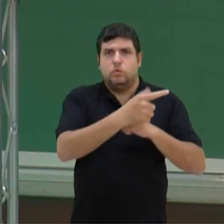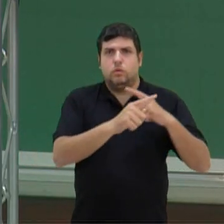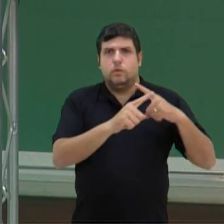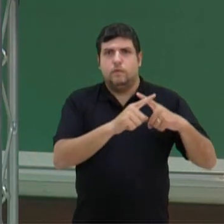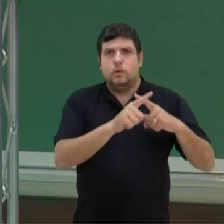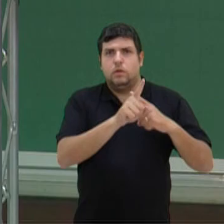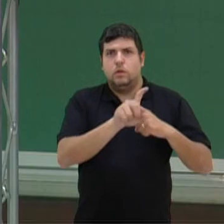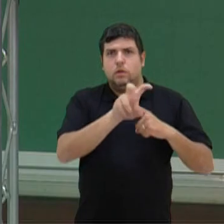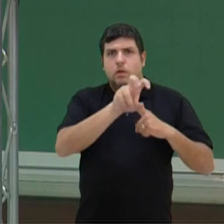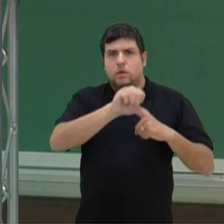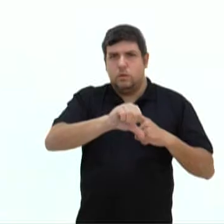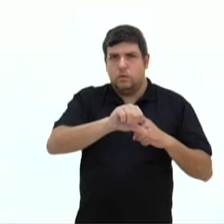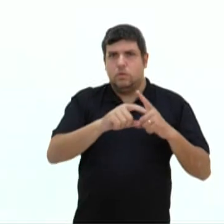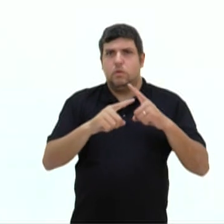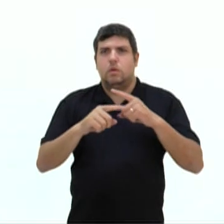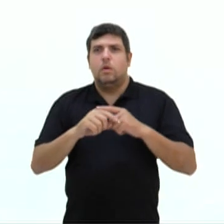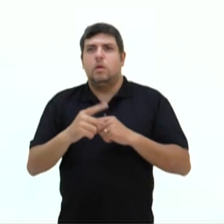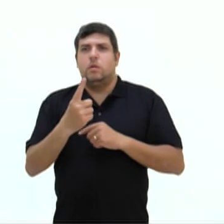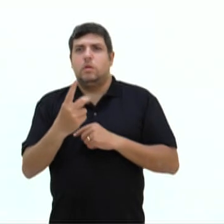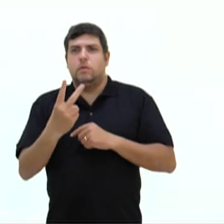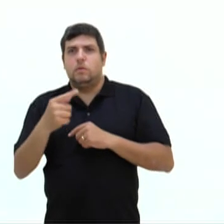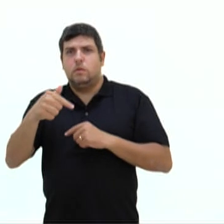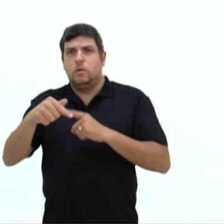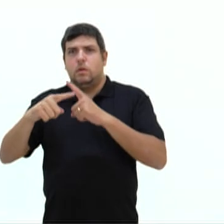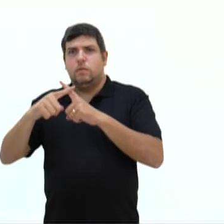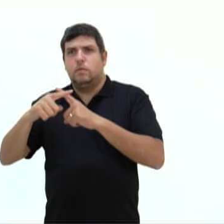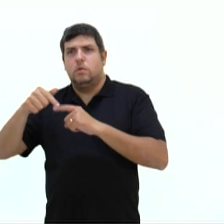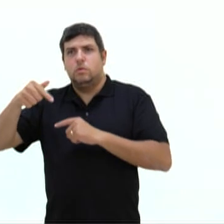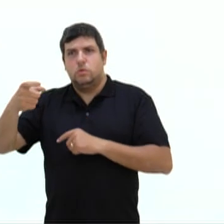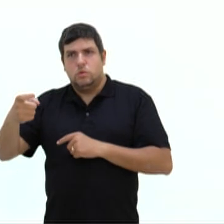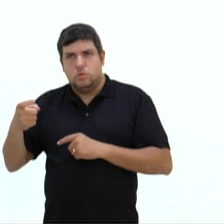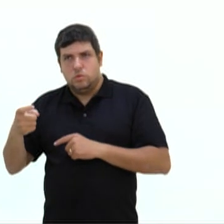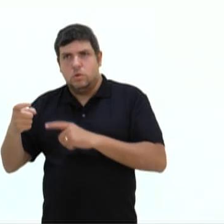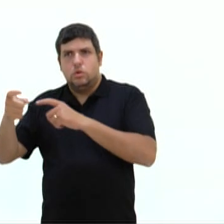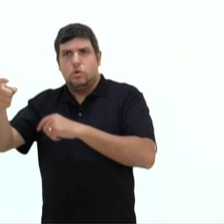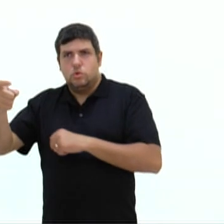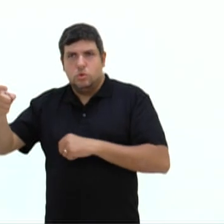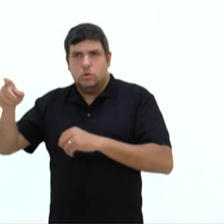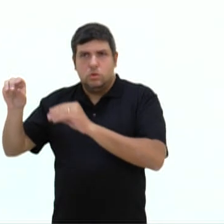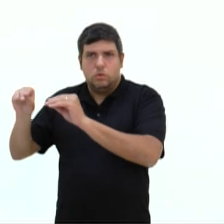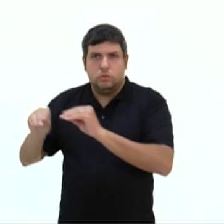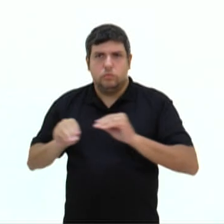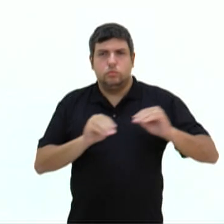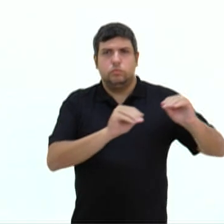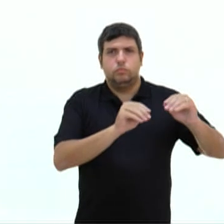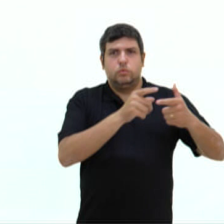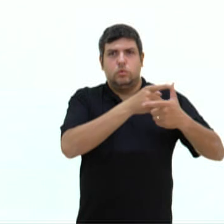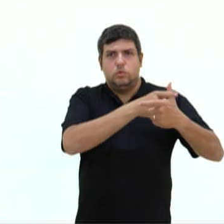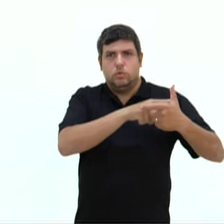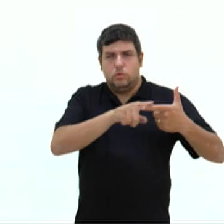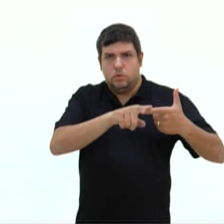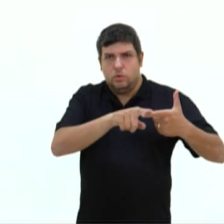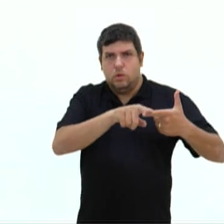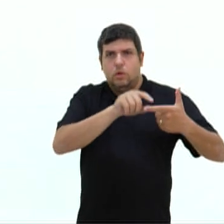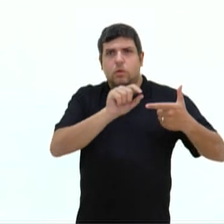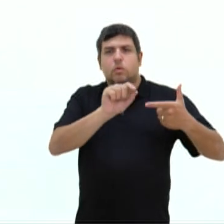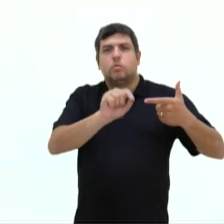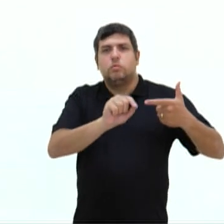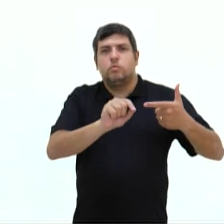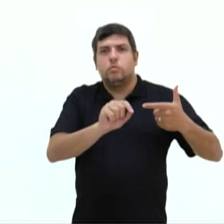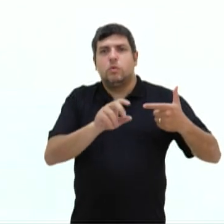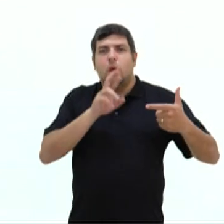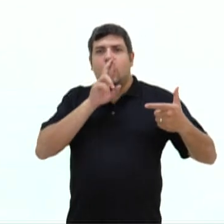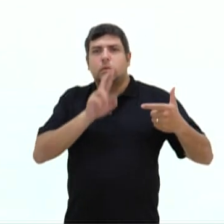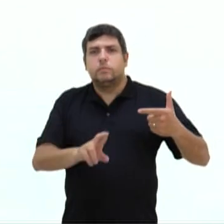159, 127 vezes x, passo 127 dividindo e eu vou ter 15 gramas de cobre, de óxido de cobre. Então,